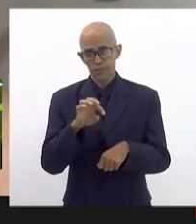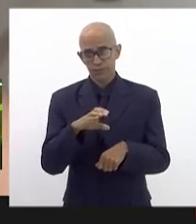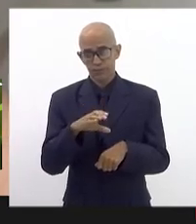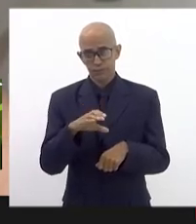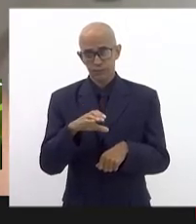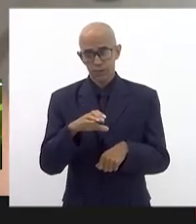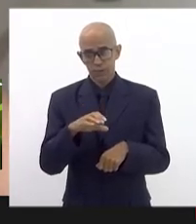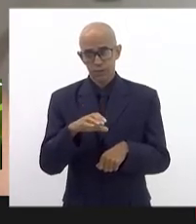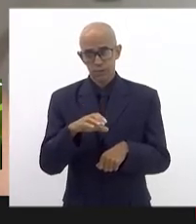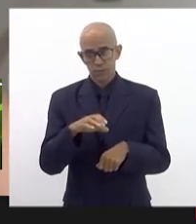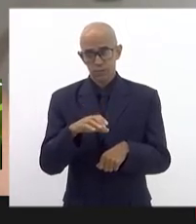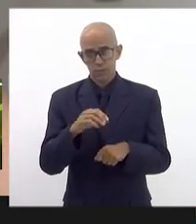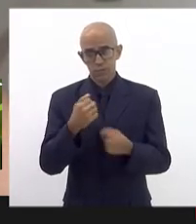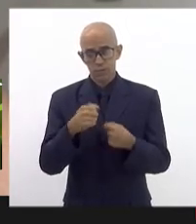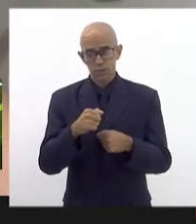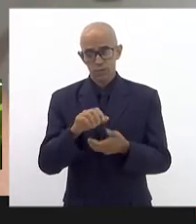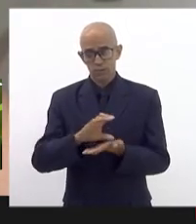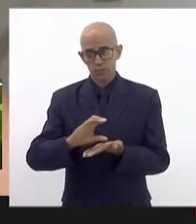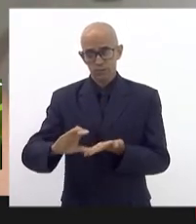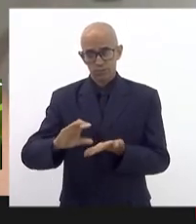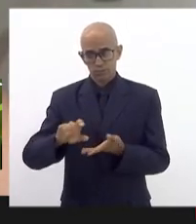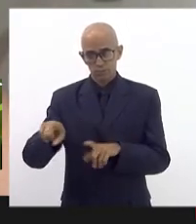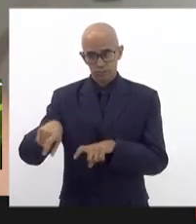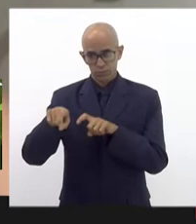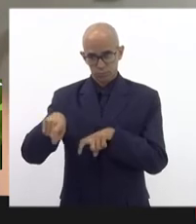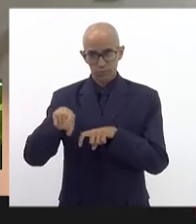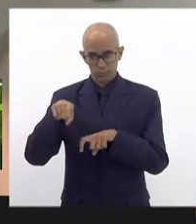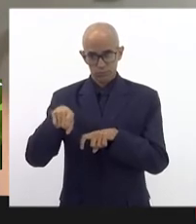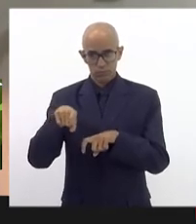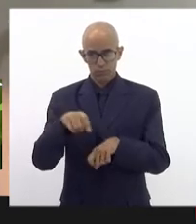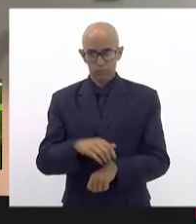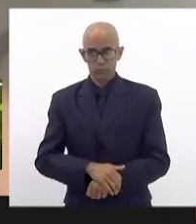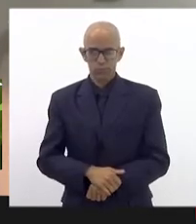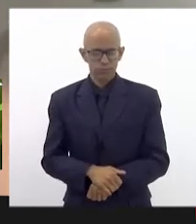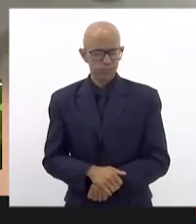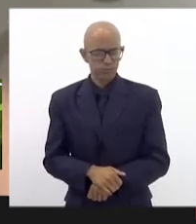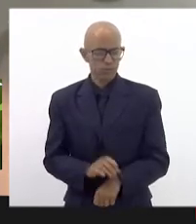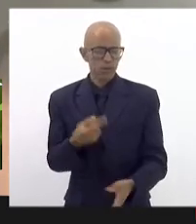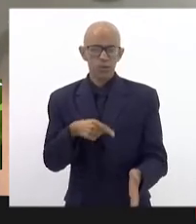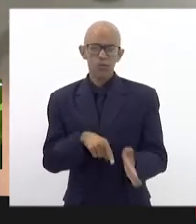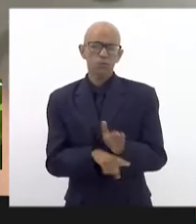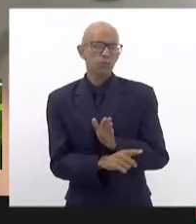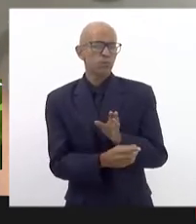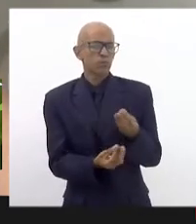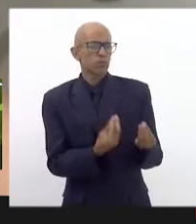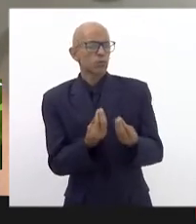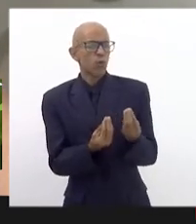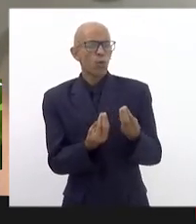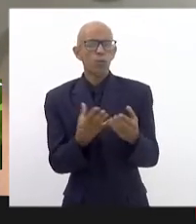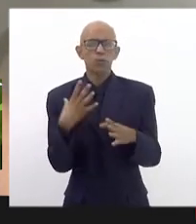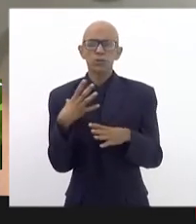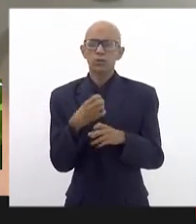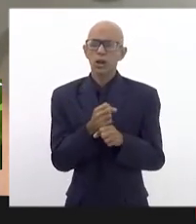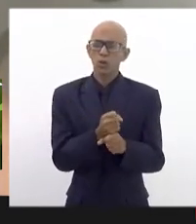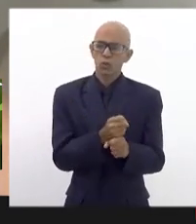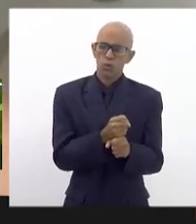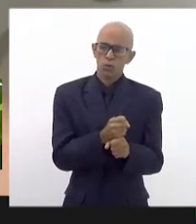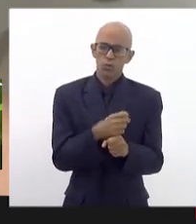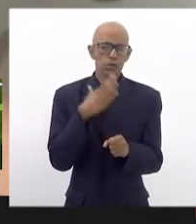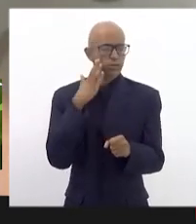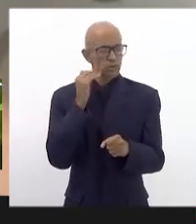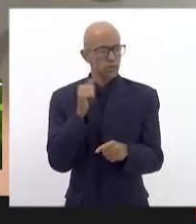para uma determinada, para interiorização, de que forma foi feito esse cálculo para a gente dizer que